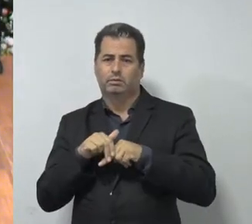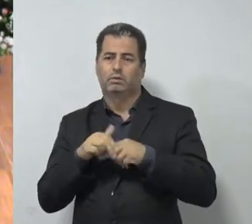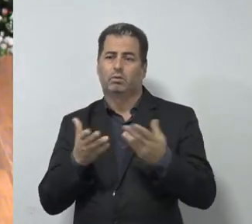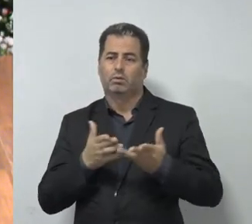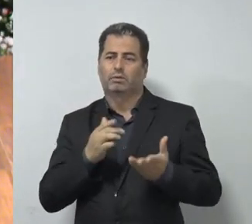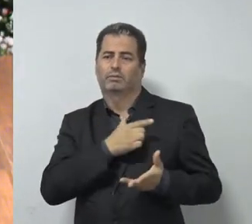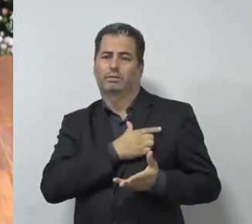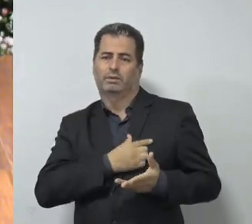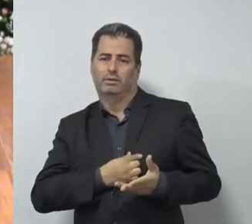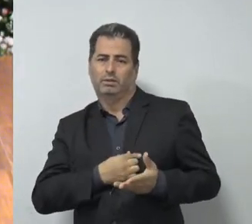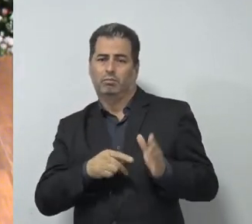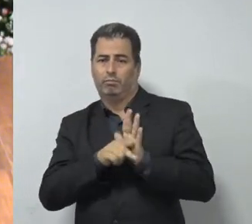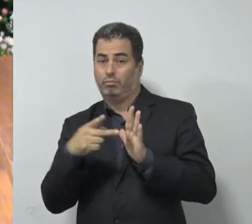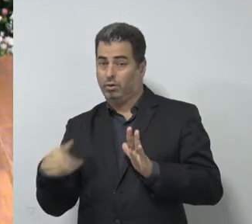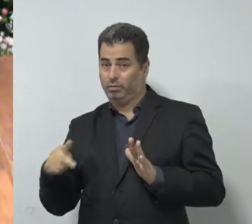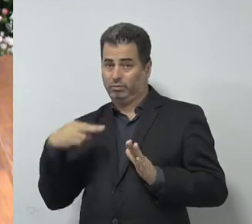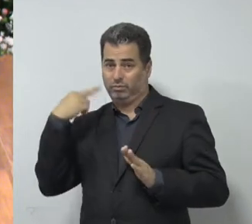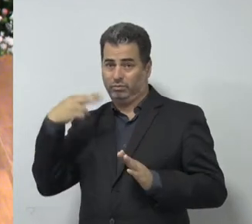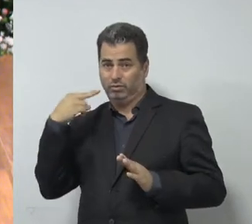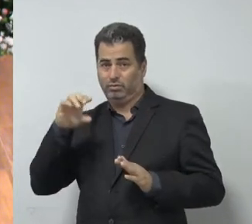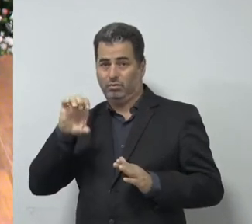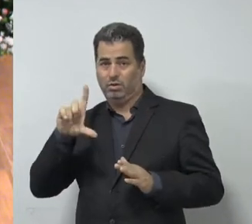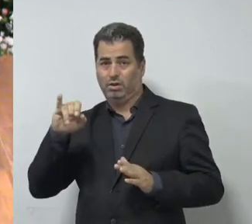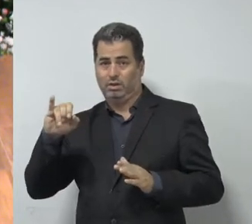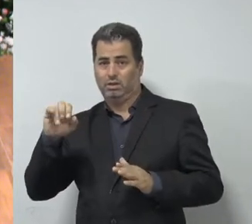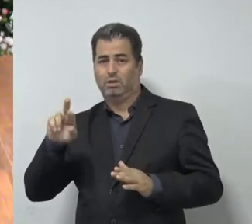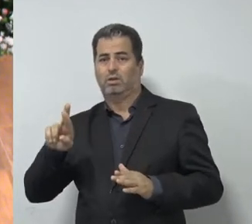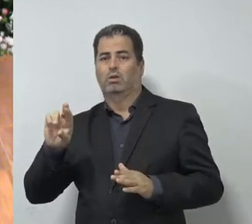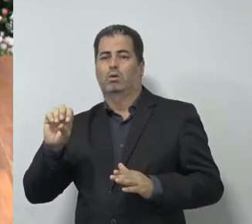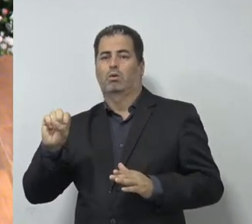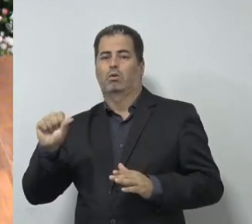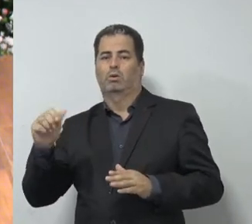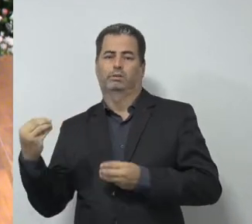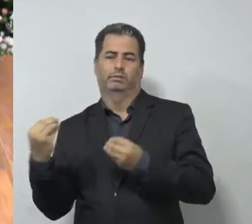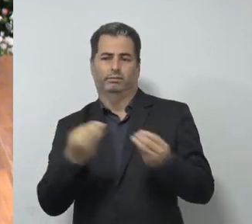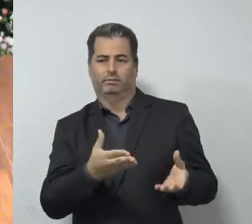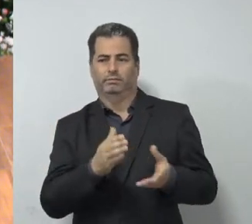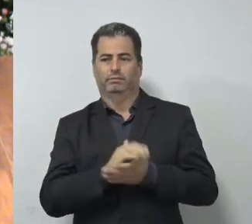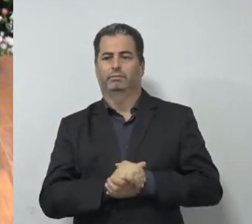recebe a homenagem do vereador Eli Rosa.